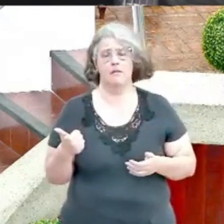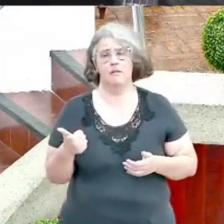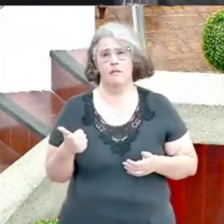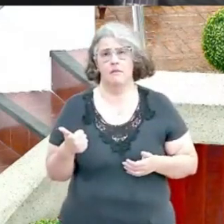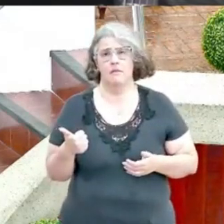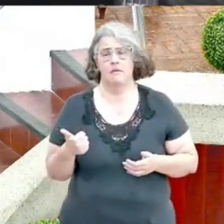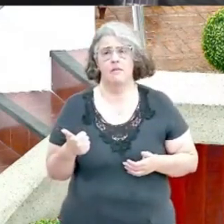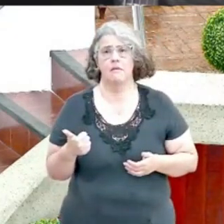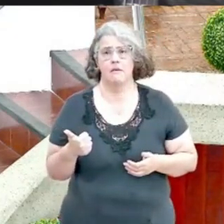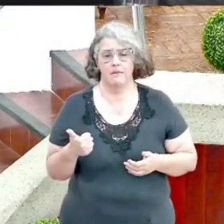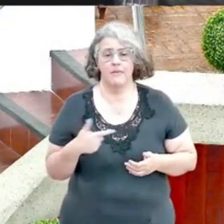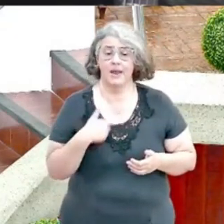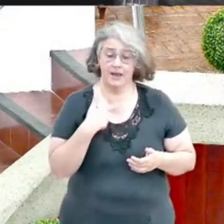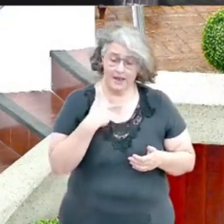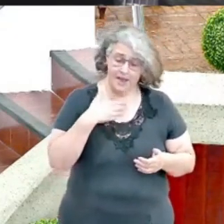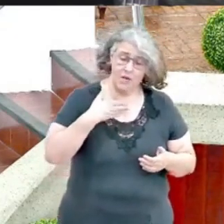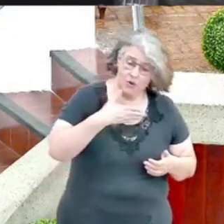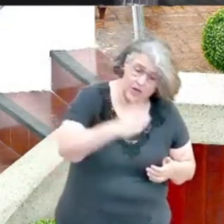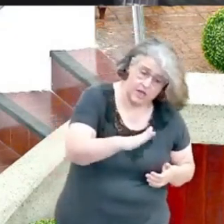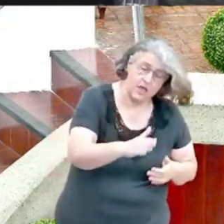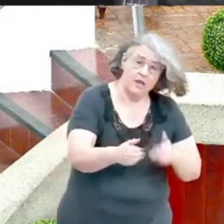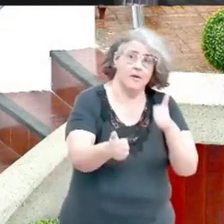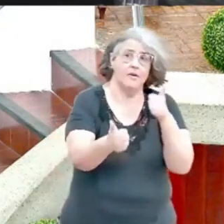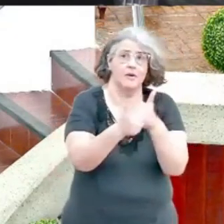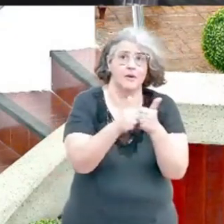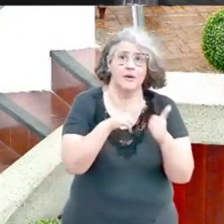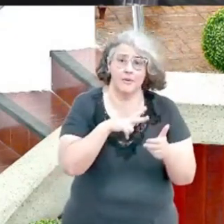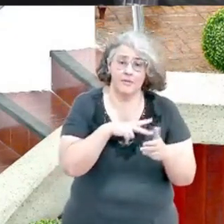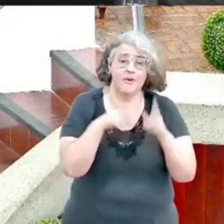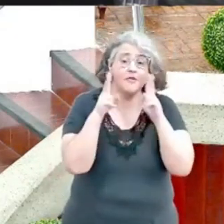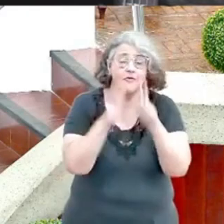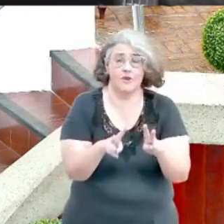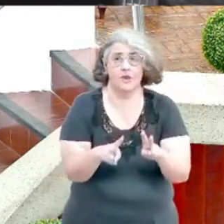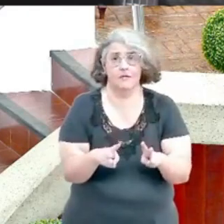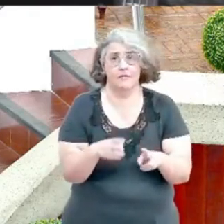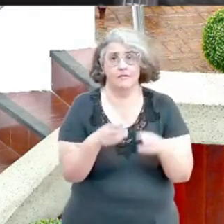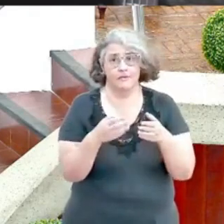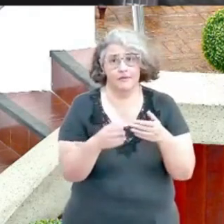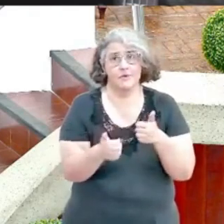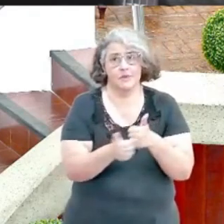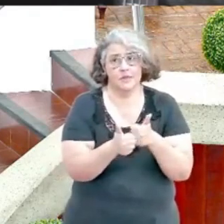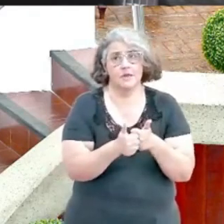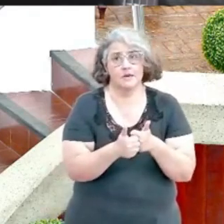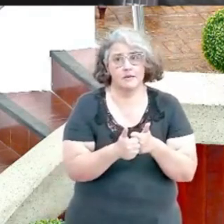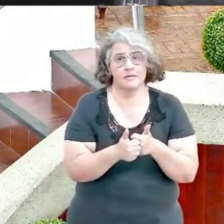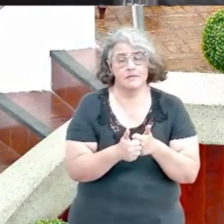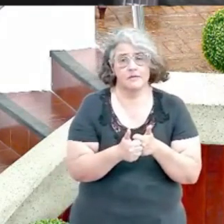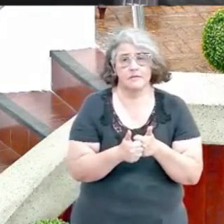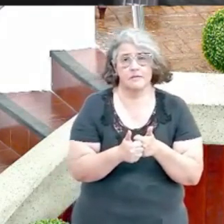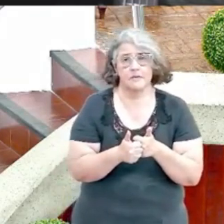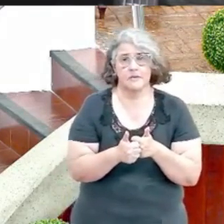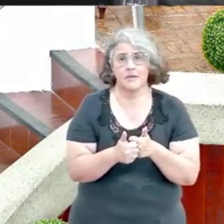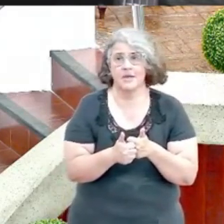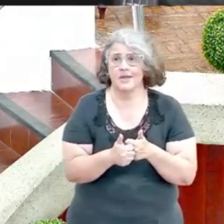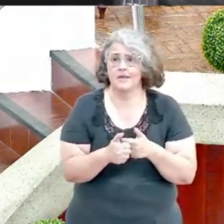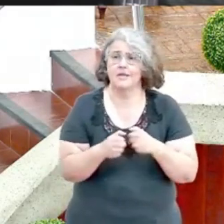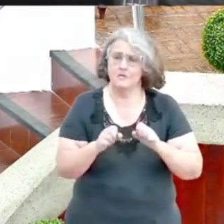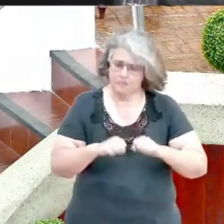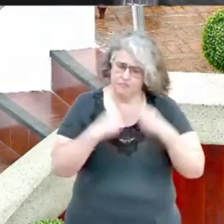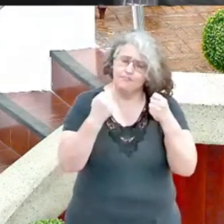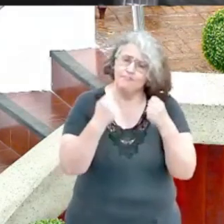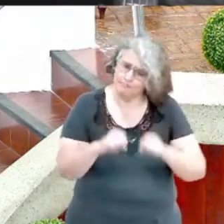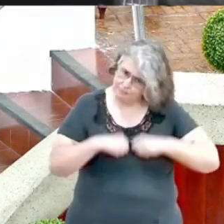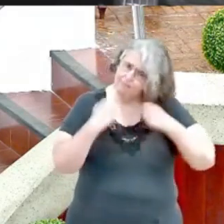fez para estar com vocês pessoalmente. E Paulo acrescenta isso como se ainda fosse pouco, dizendo que isso foi feito com tanto mais